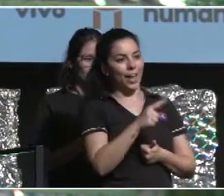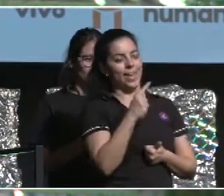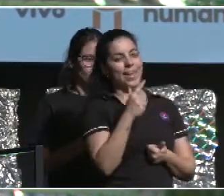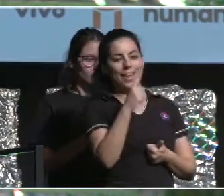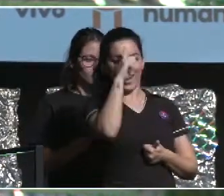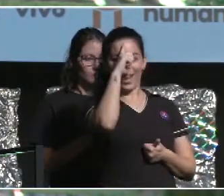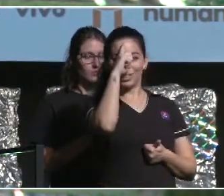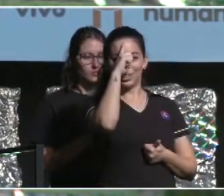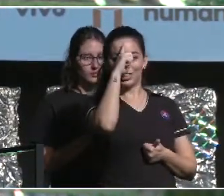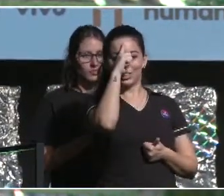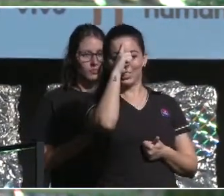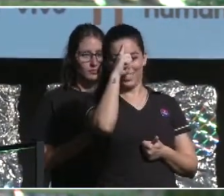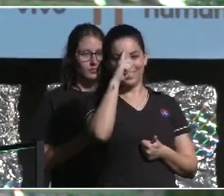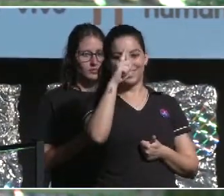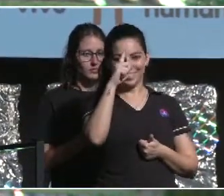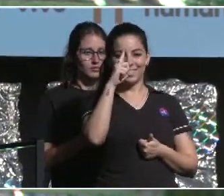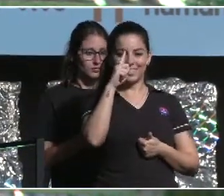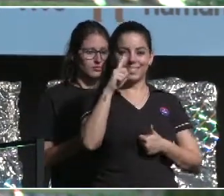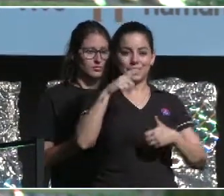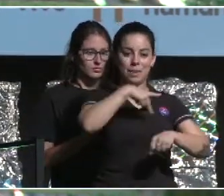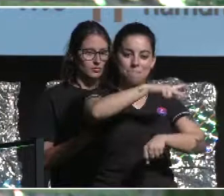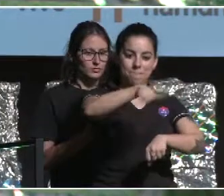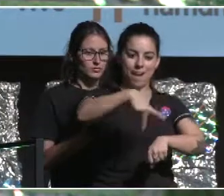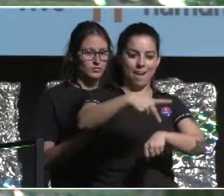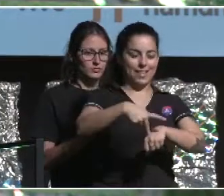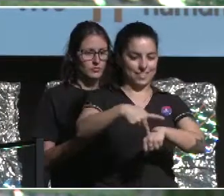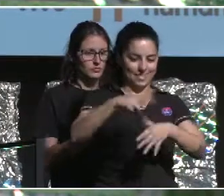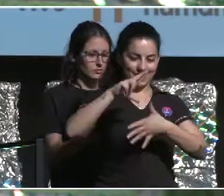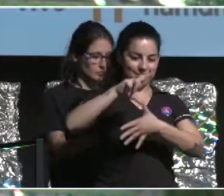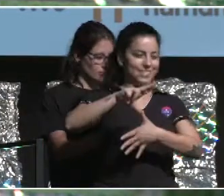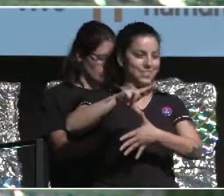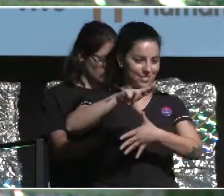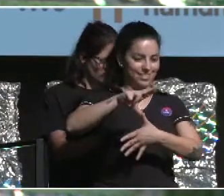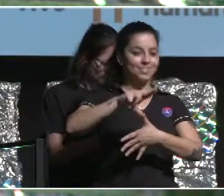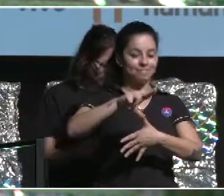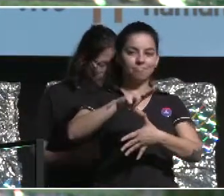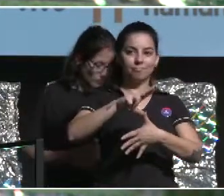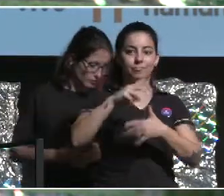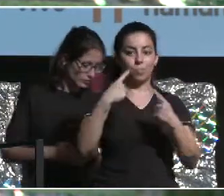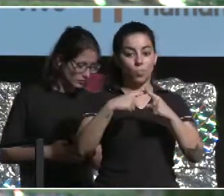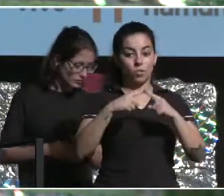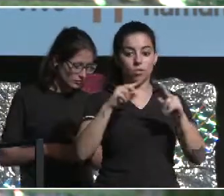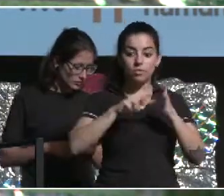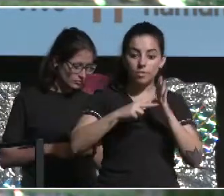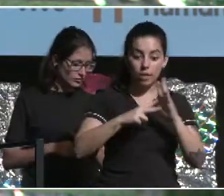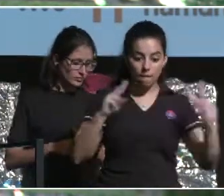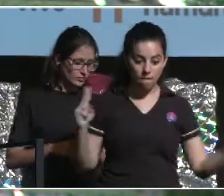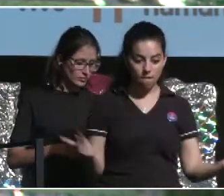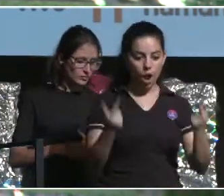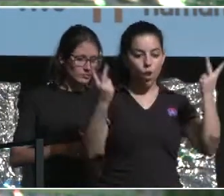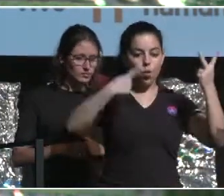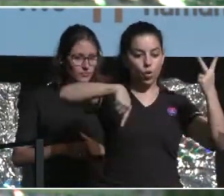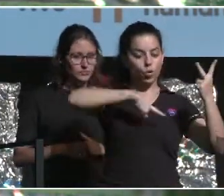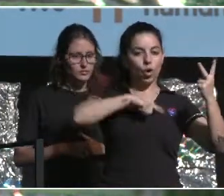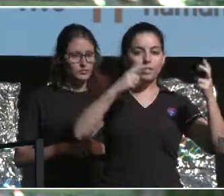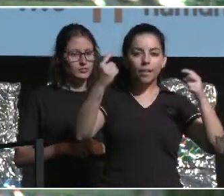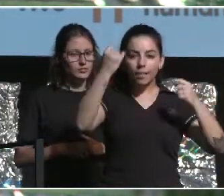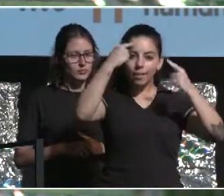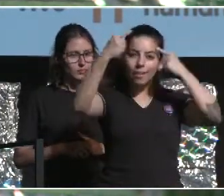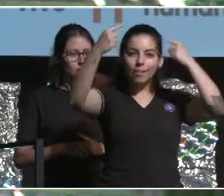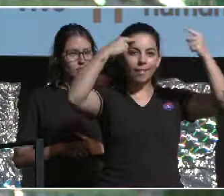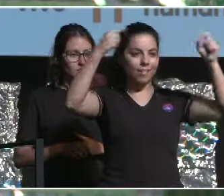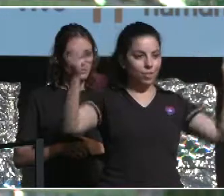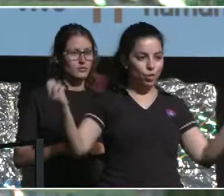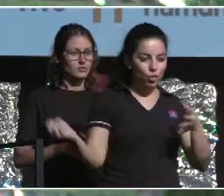gente valorizar o que a gente tem de inovação aqui na América Latina. E